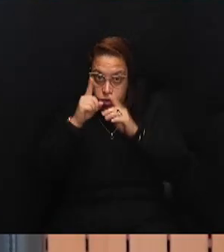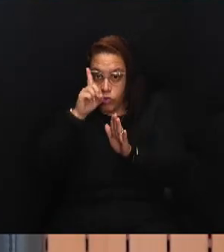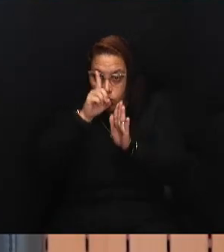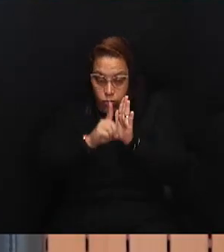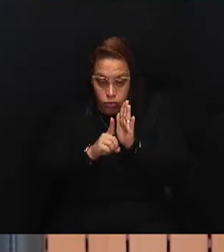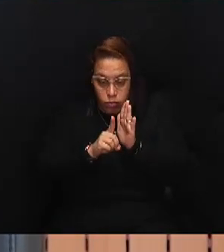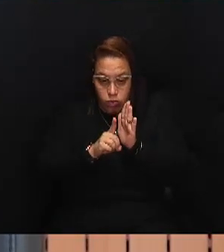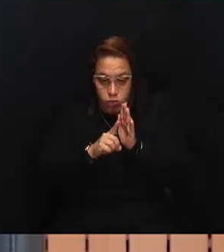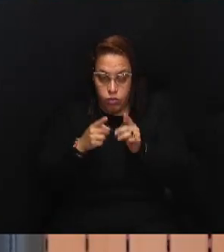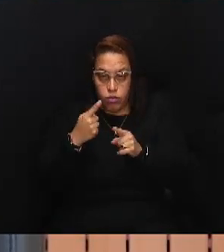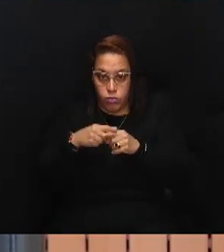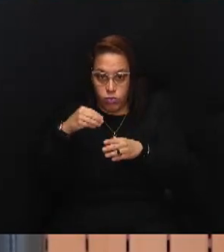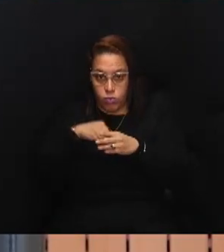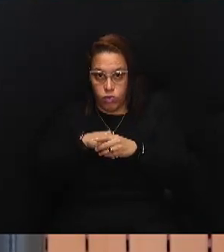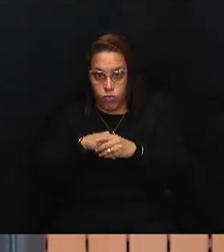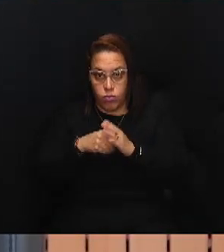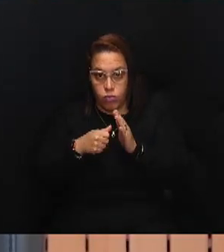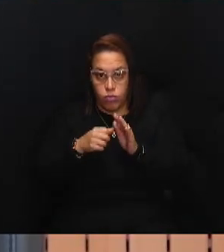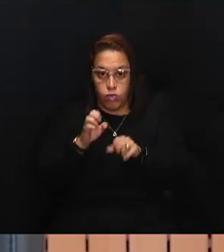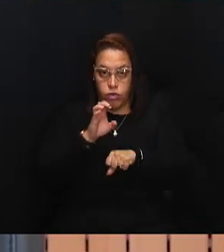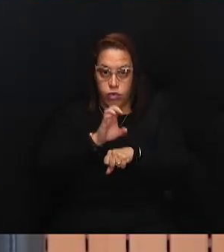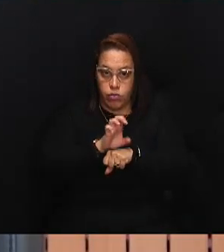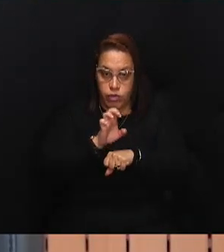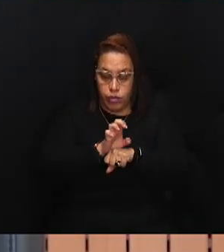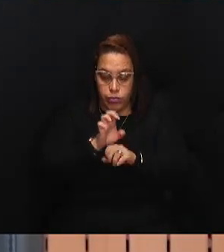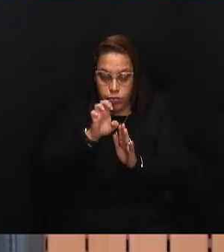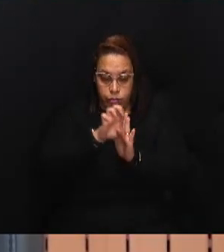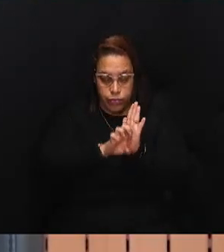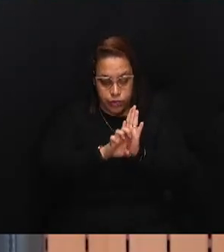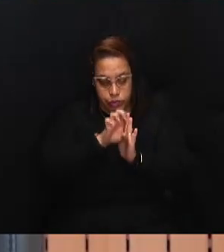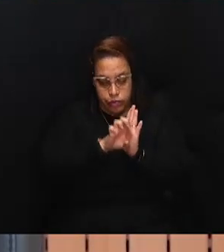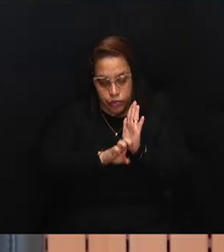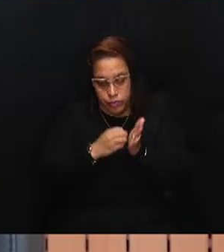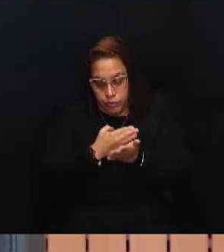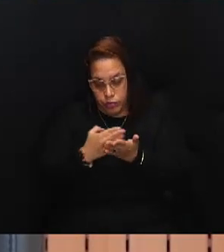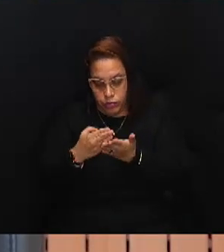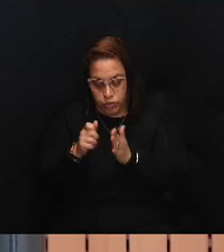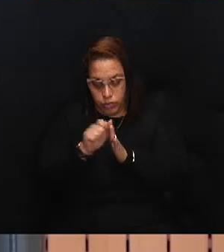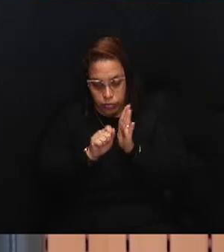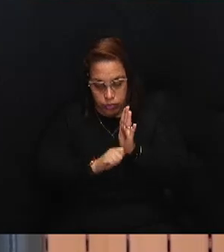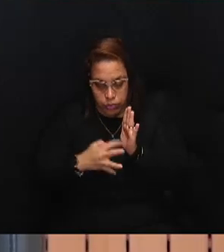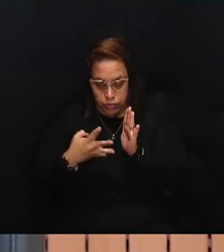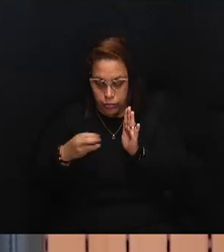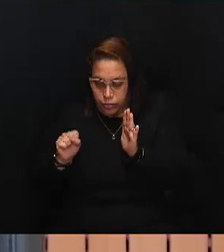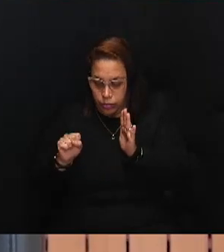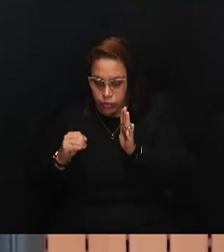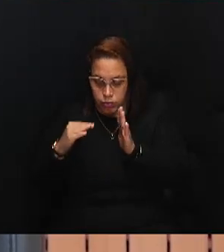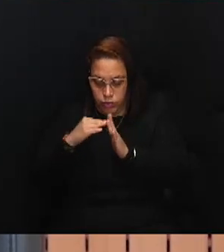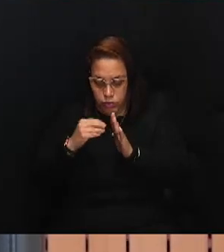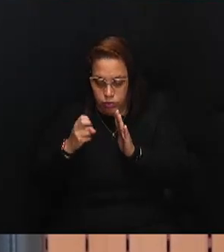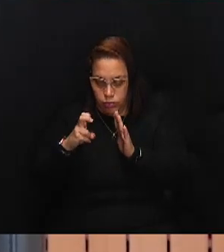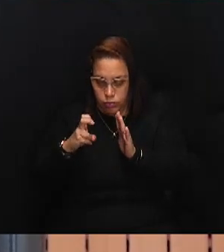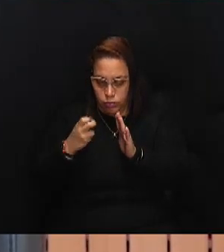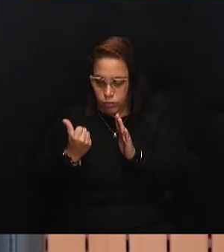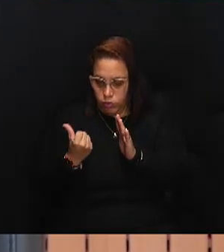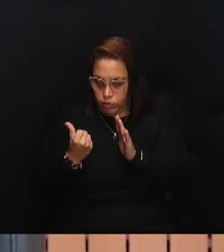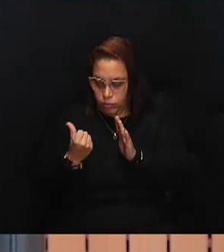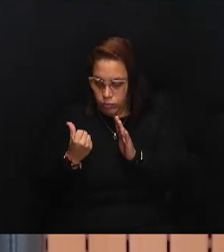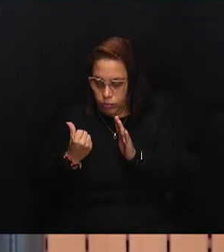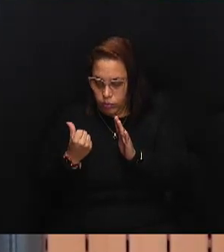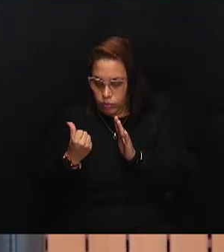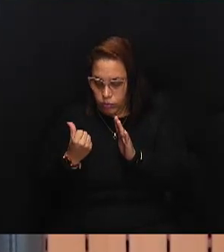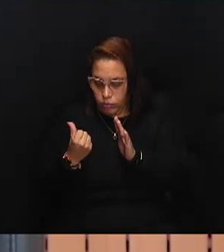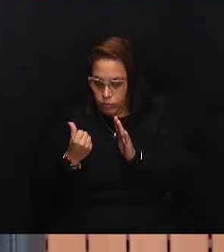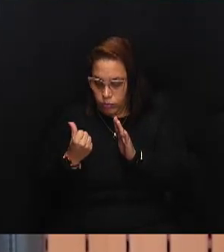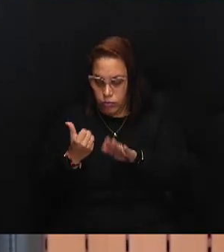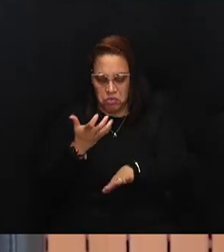direitos, porque dentro do Estatuto, vereador, a partir do artigo 48 até o 56, o Estatuto